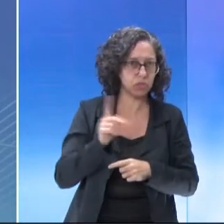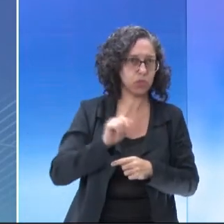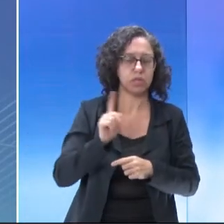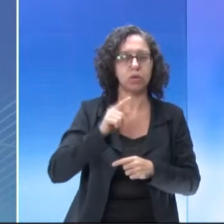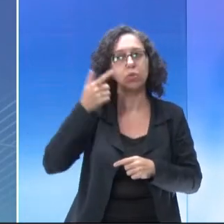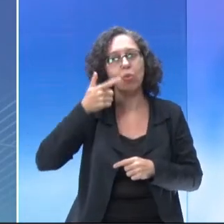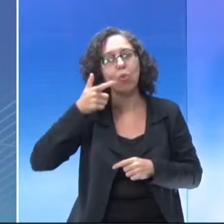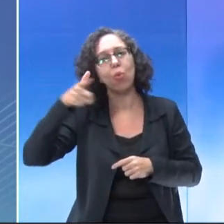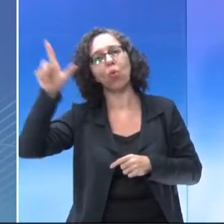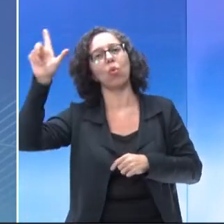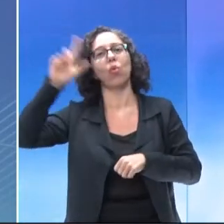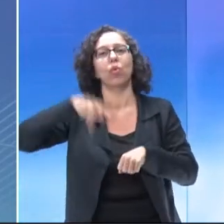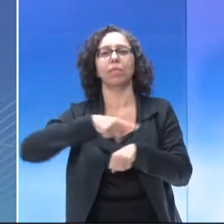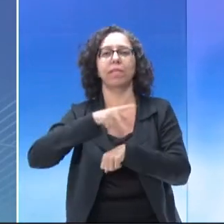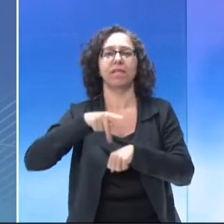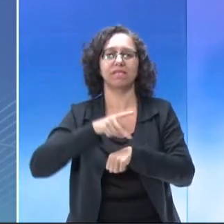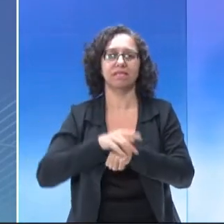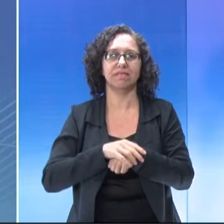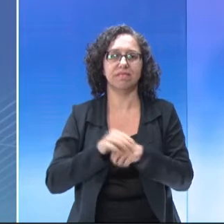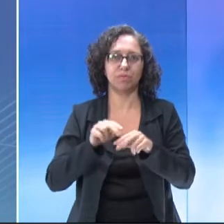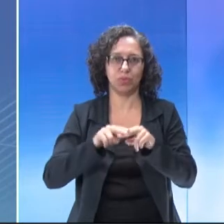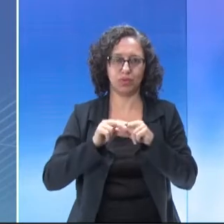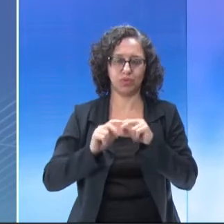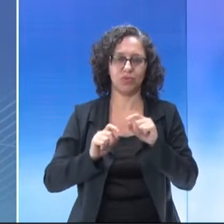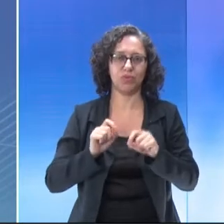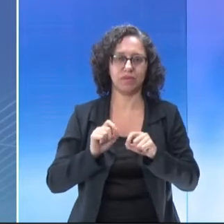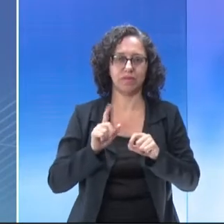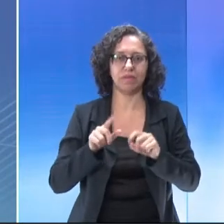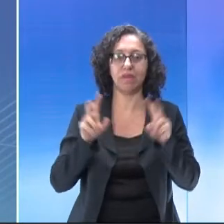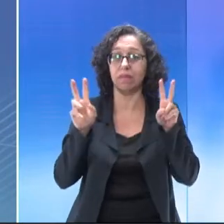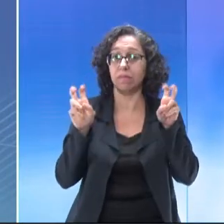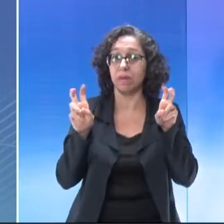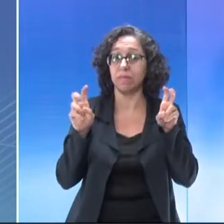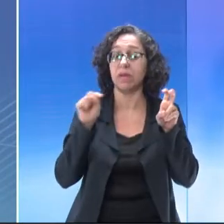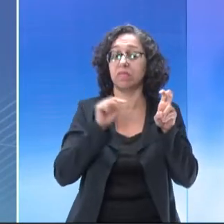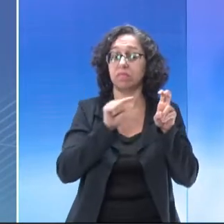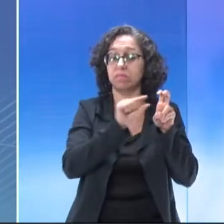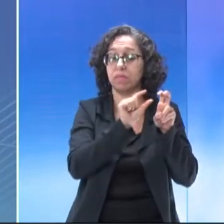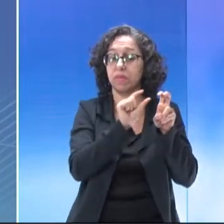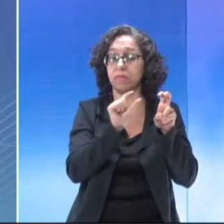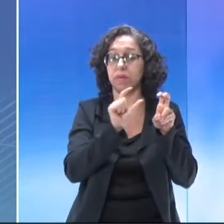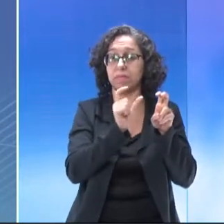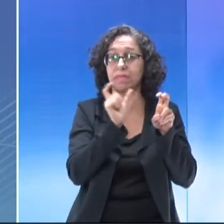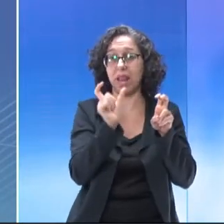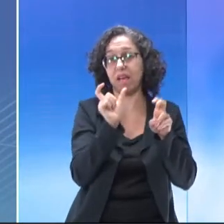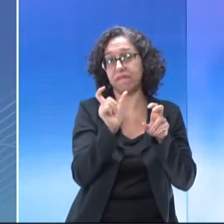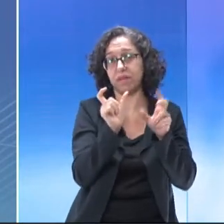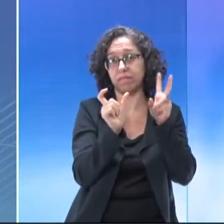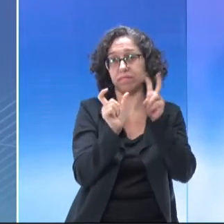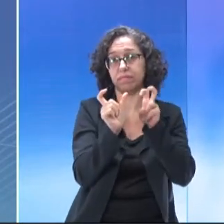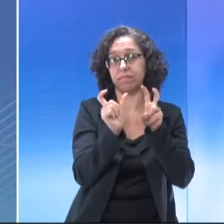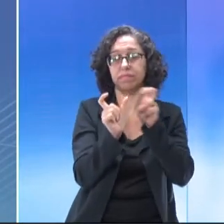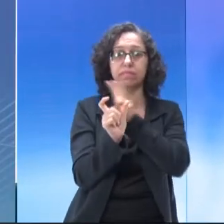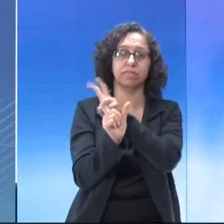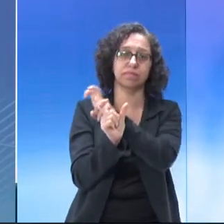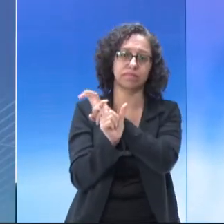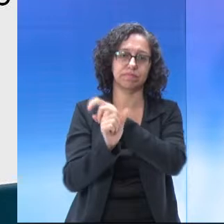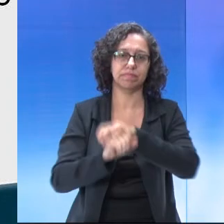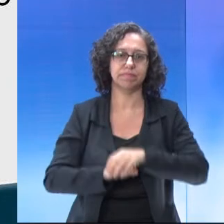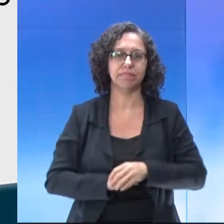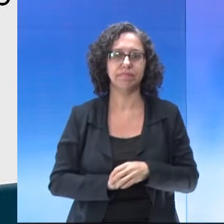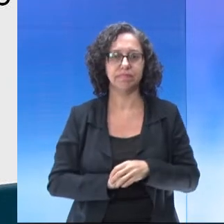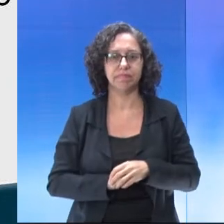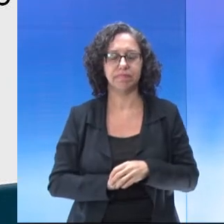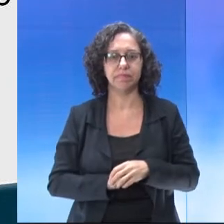portuguesa, né? É de outra língua. Então, quando eu for me referir a isso, eu vou usar aspas.